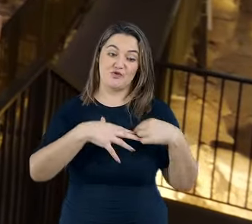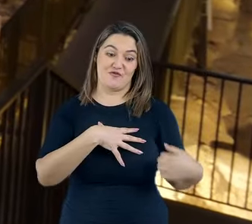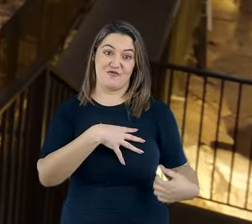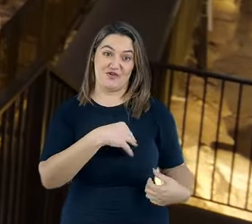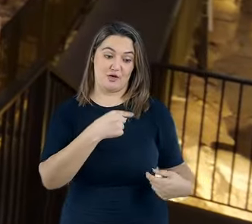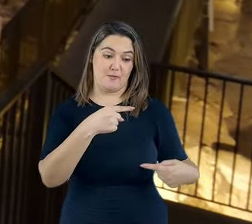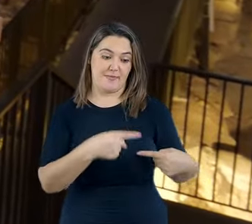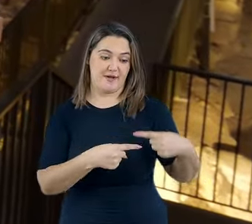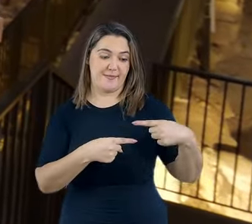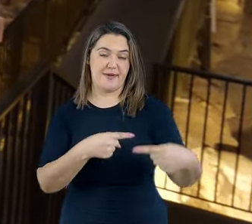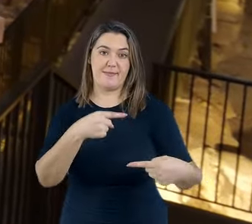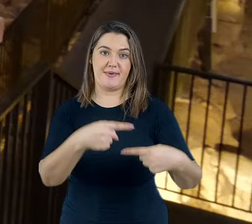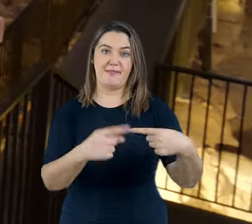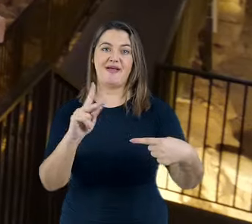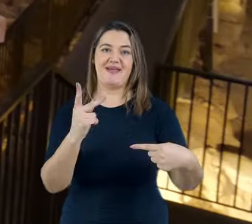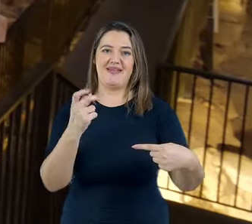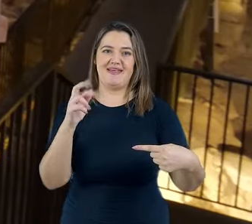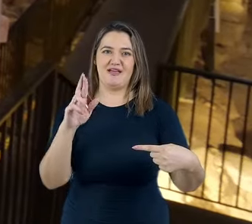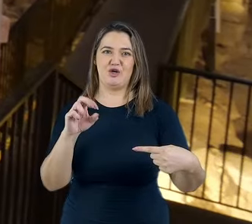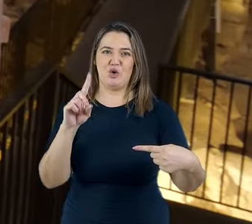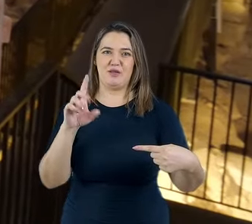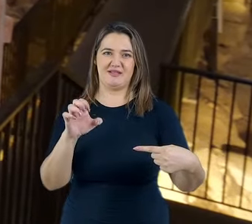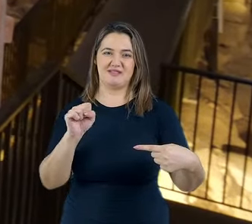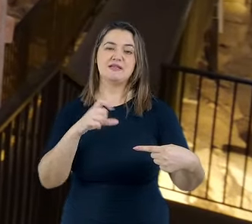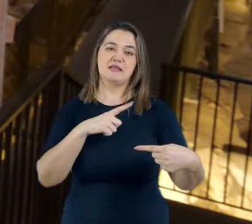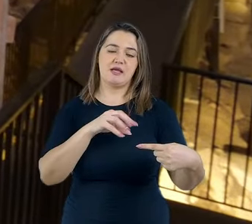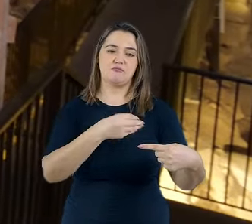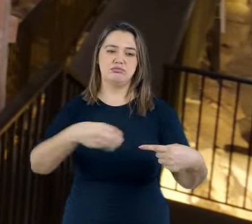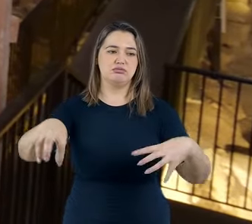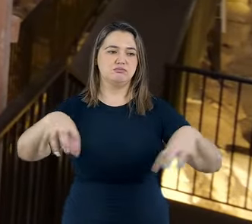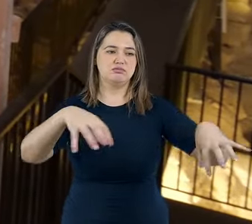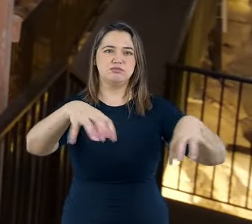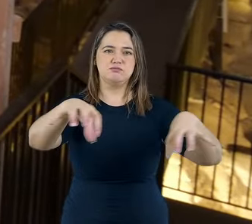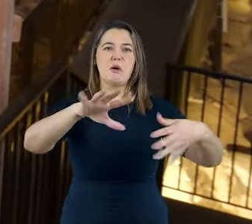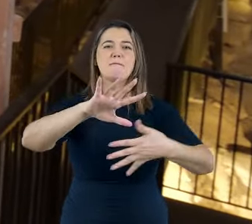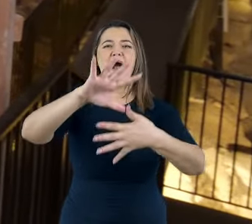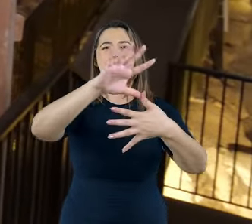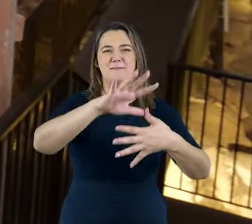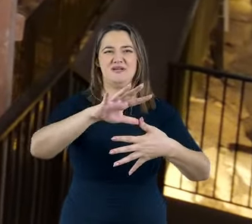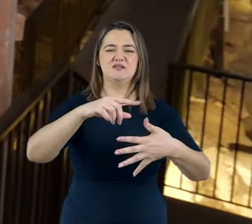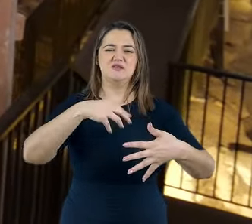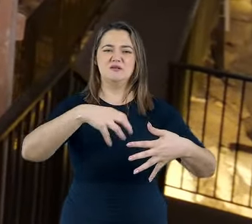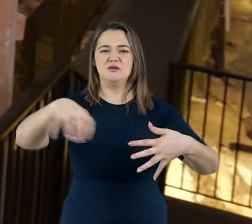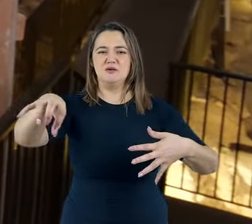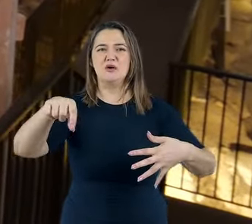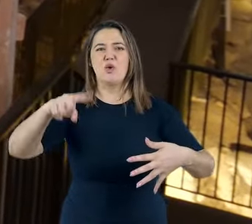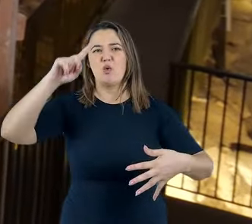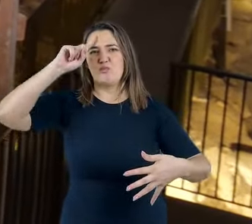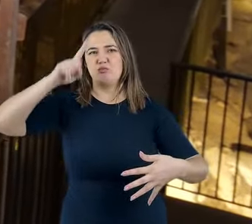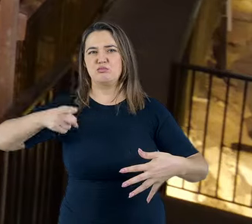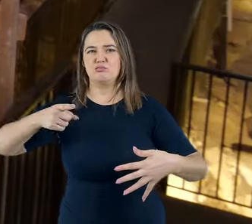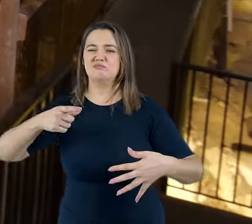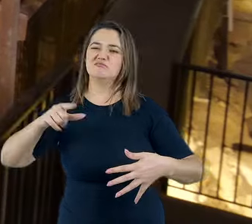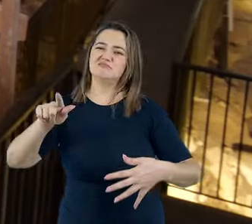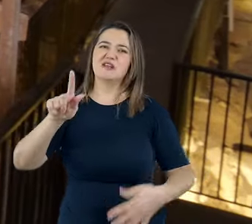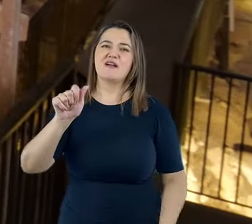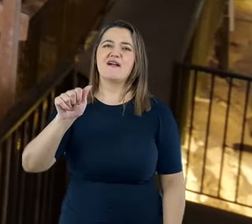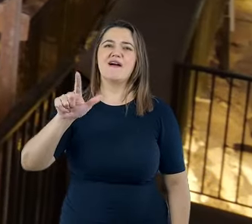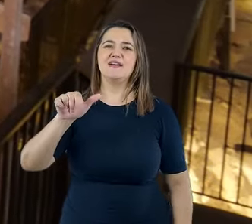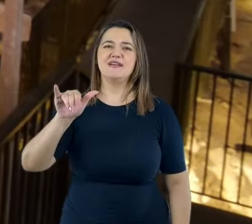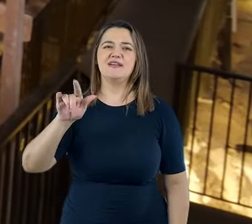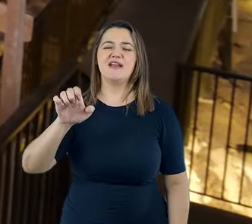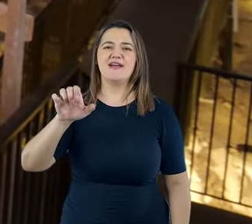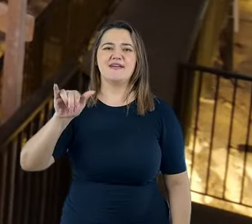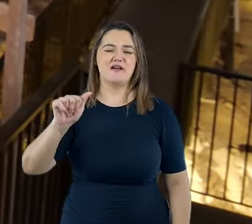descendentes de Herodes distribuindo-se pelo mapa do Israel antigo. Um governando a parte da